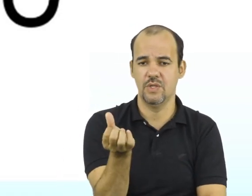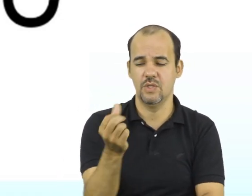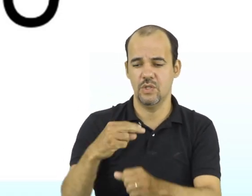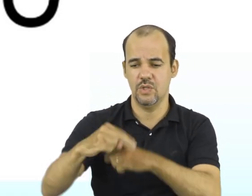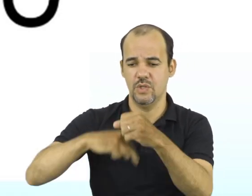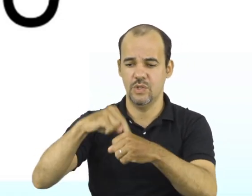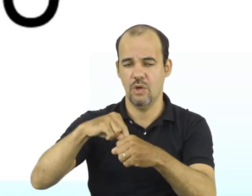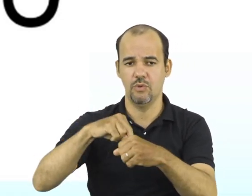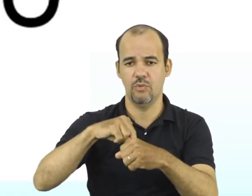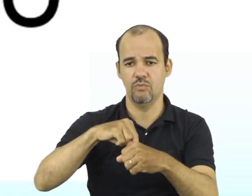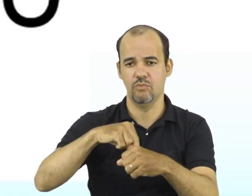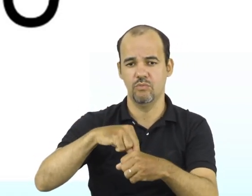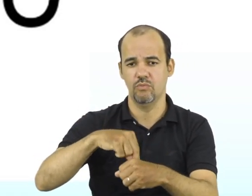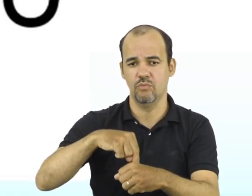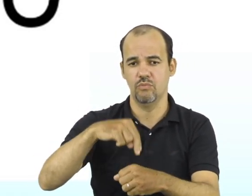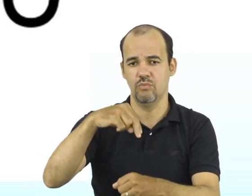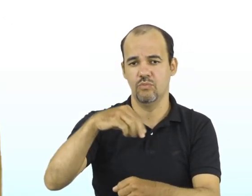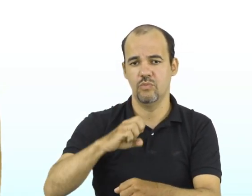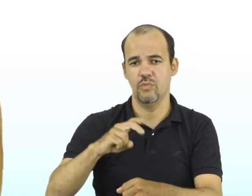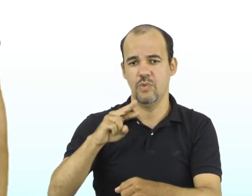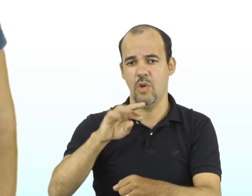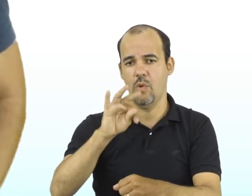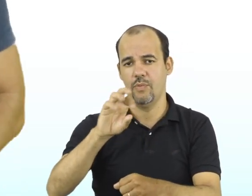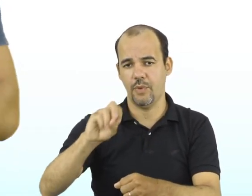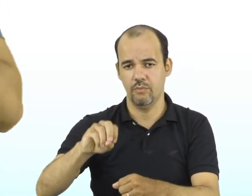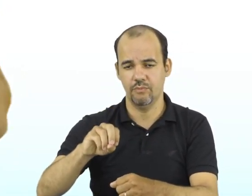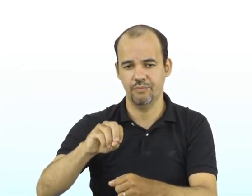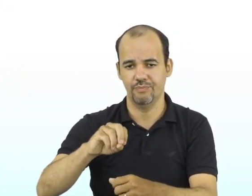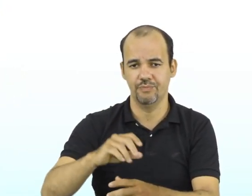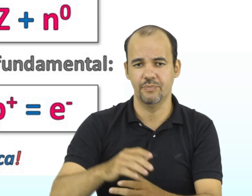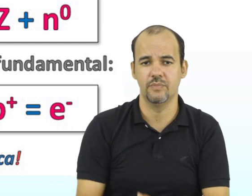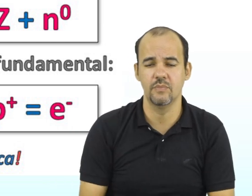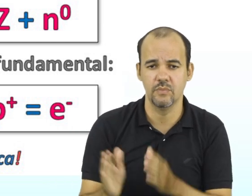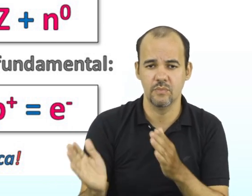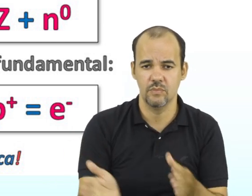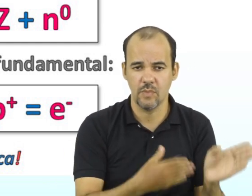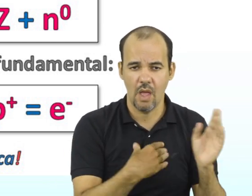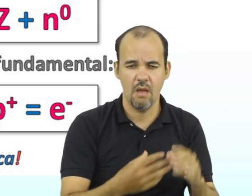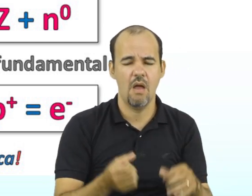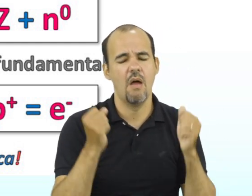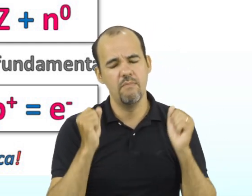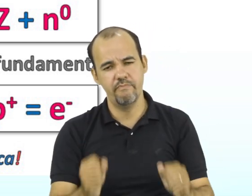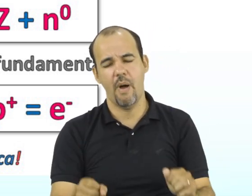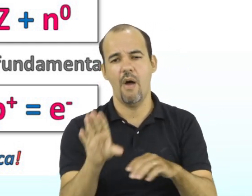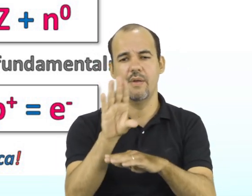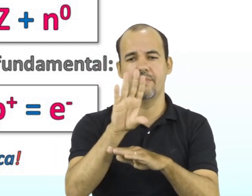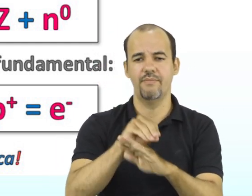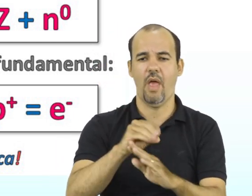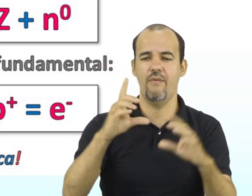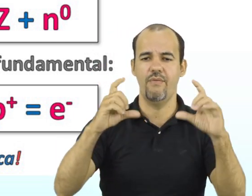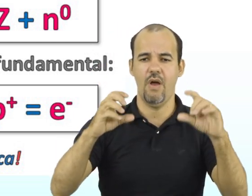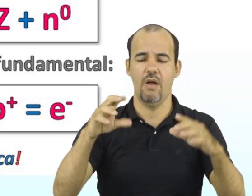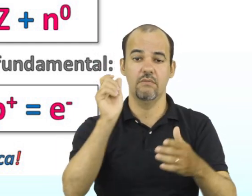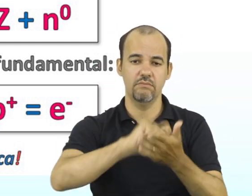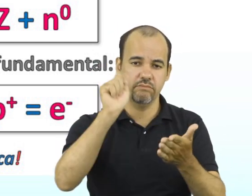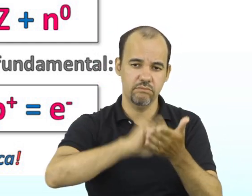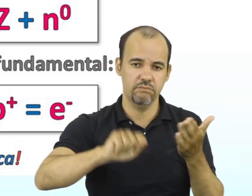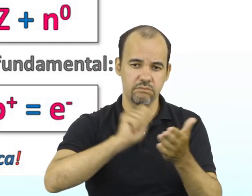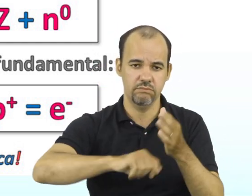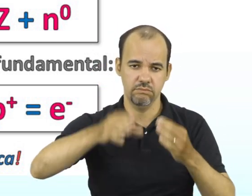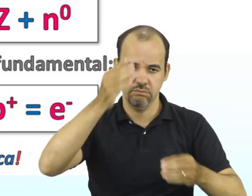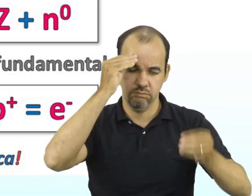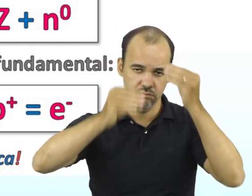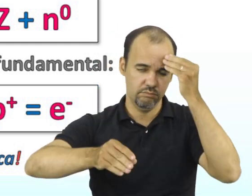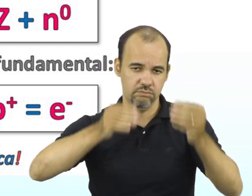nêutrons. Beleza? Não erra mais, tá? Olha aí você já tira um print, né? Deixa bem nítido aí, tira um